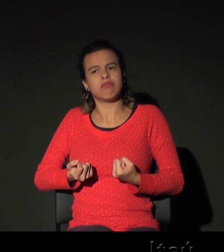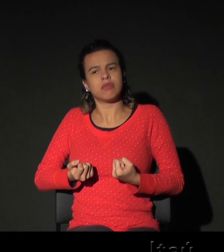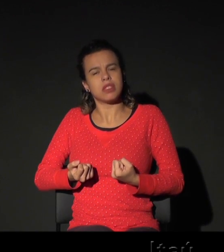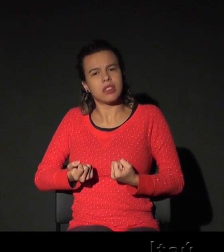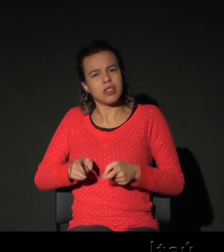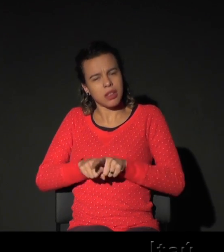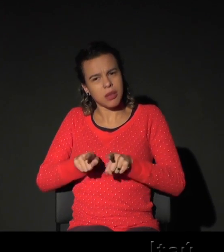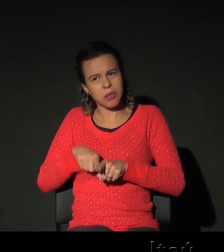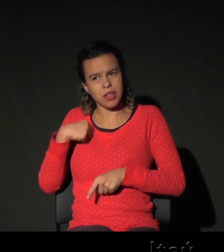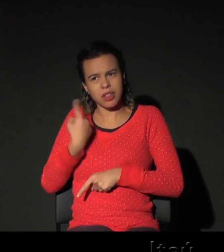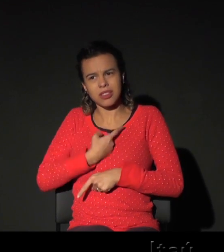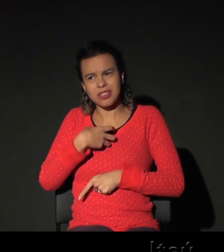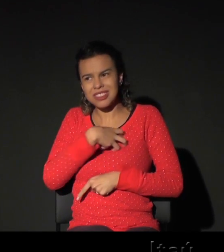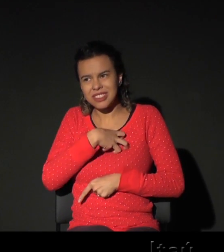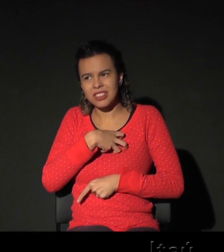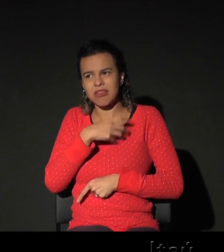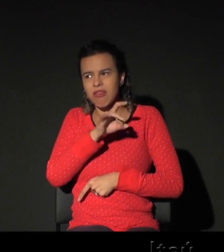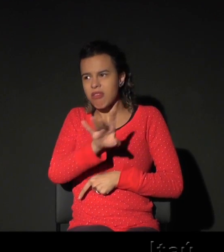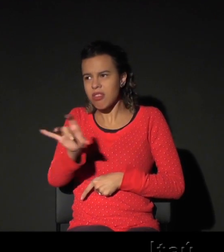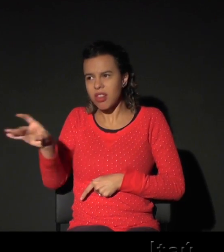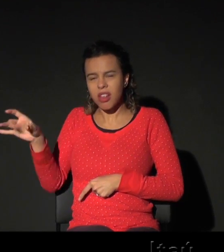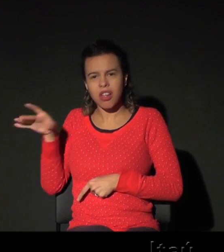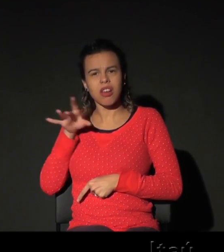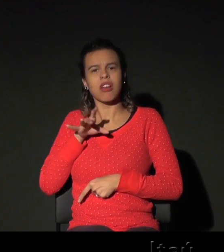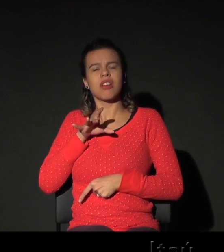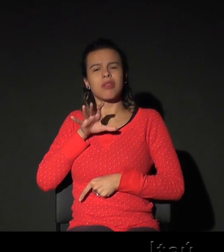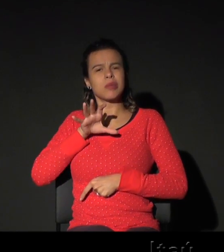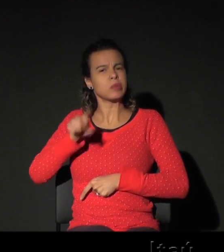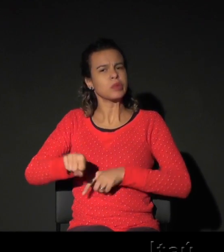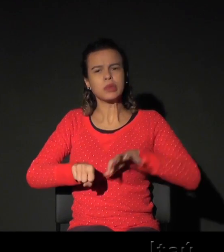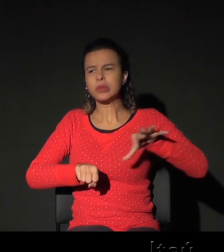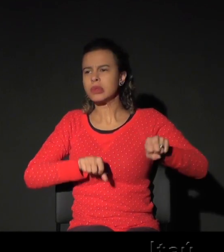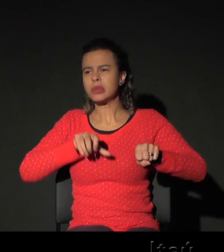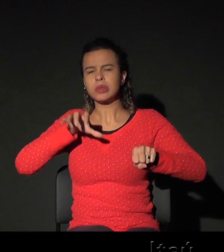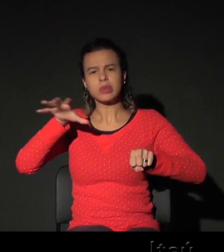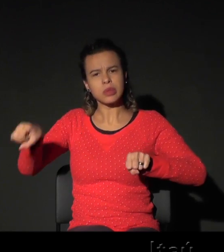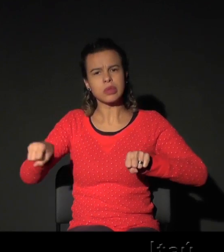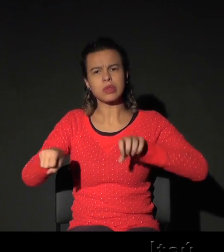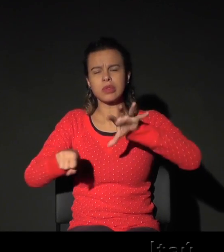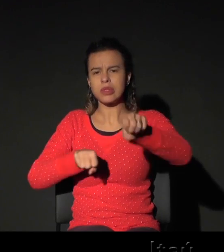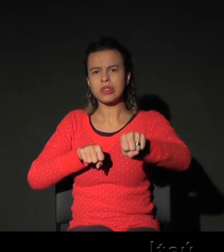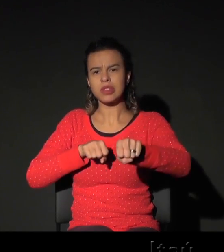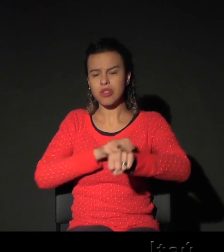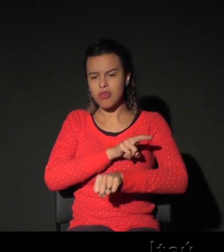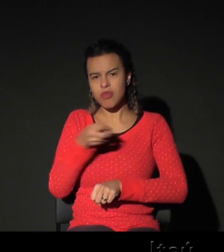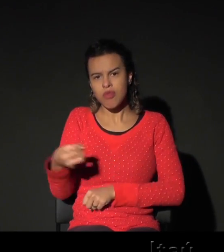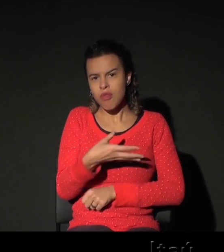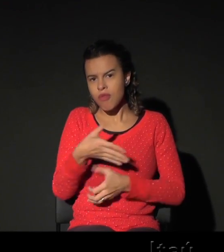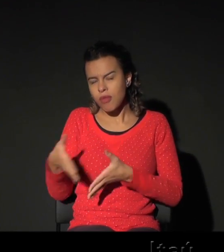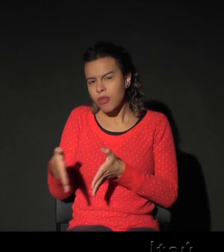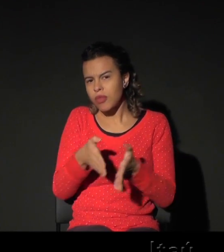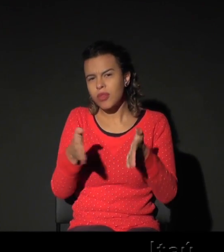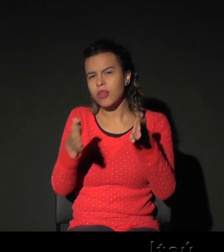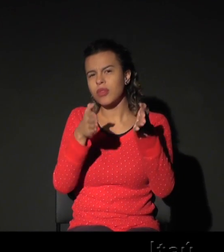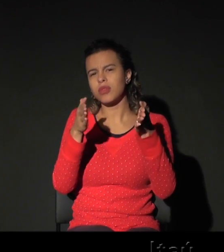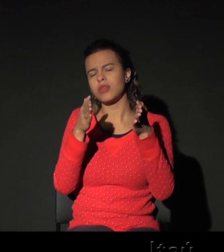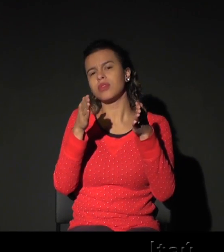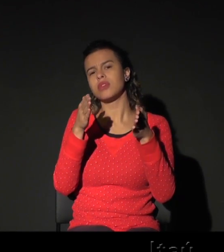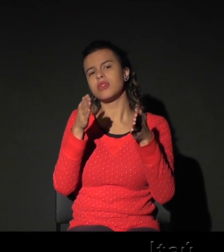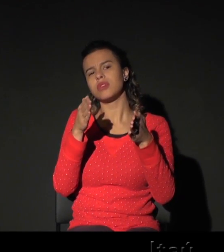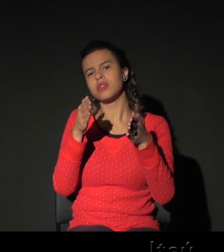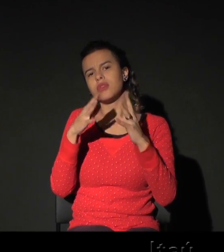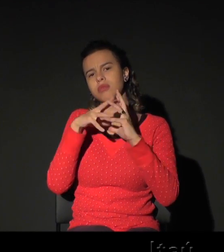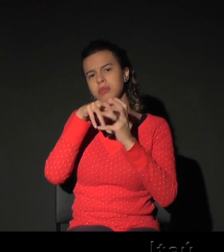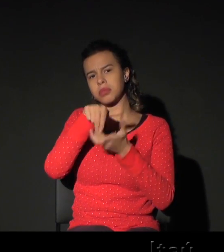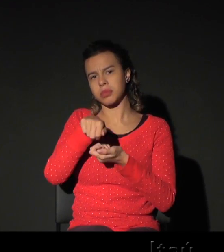e que faz com que cada um de nós busquemos essa esse nosso novo caminhar por